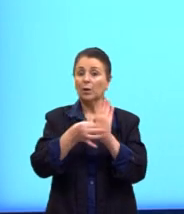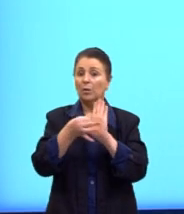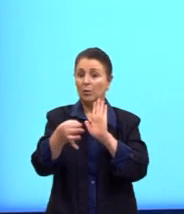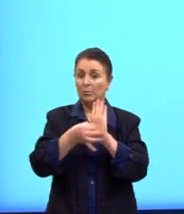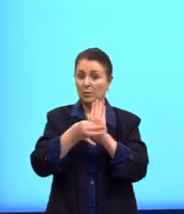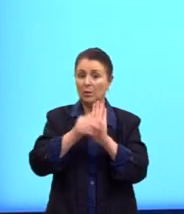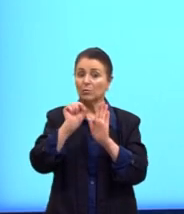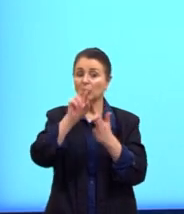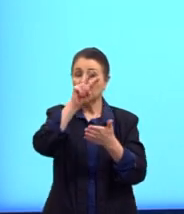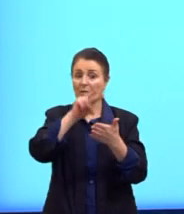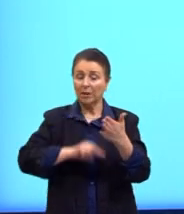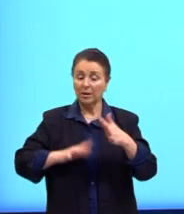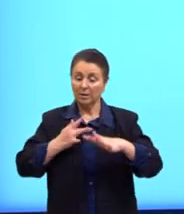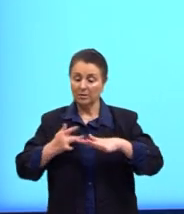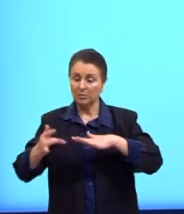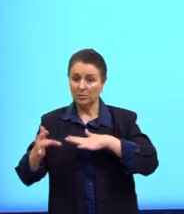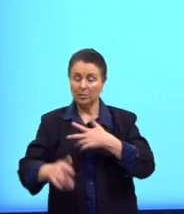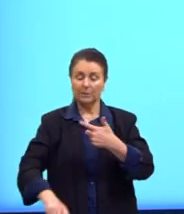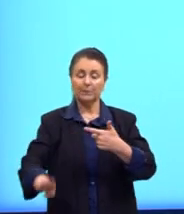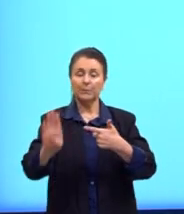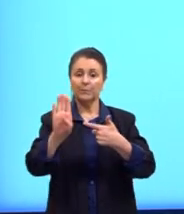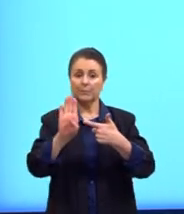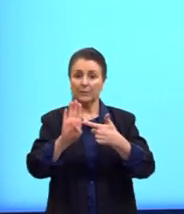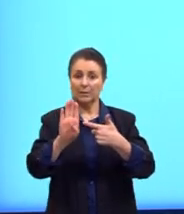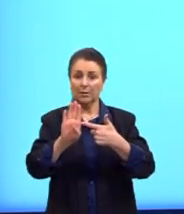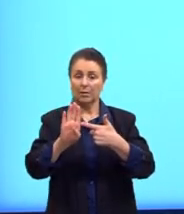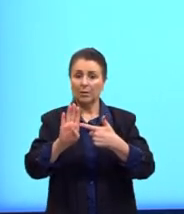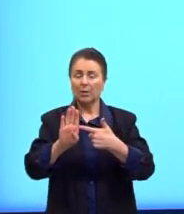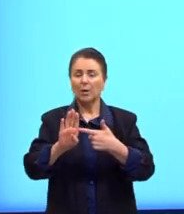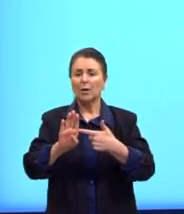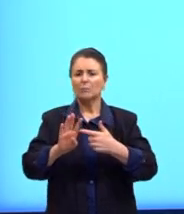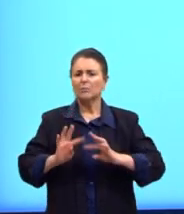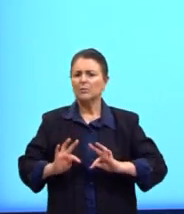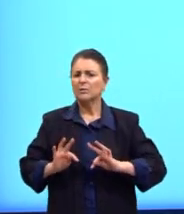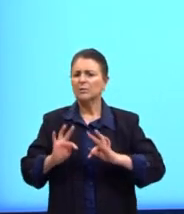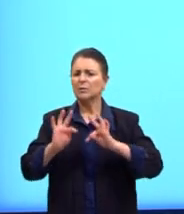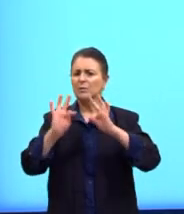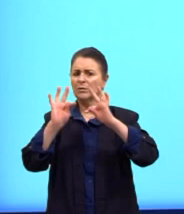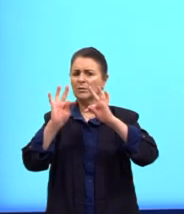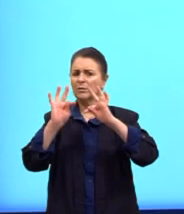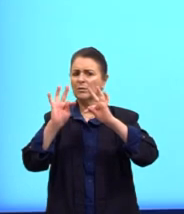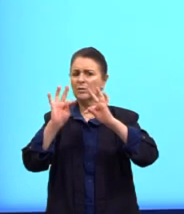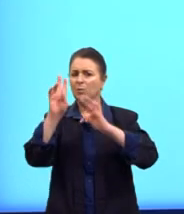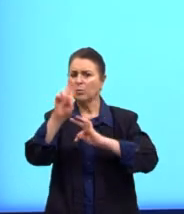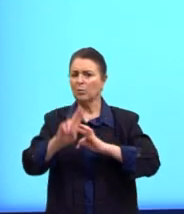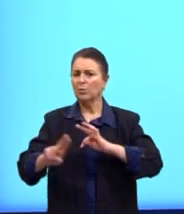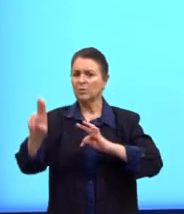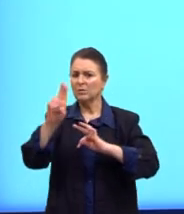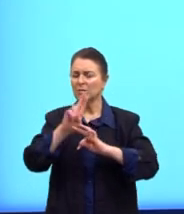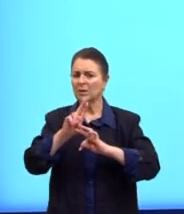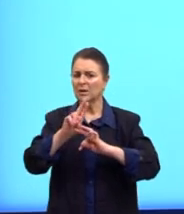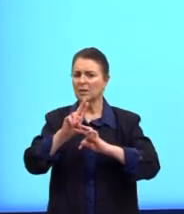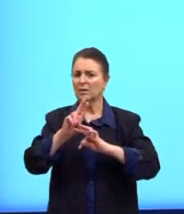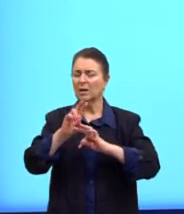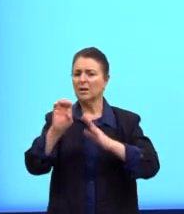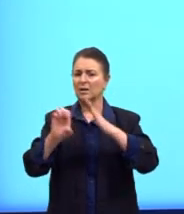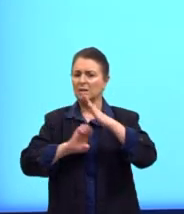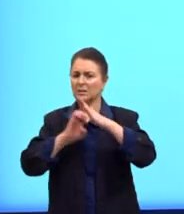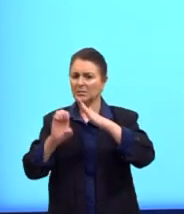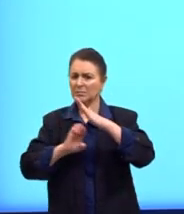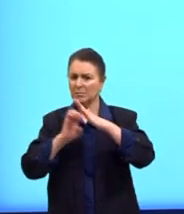nas redes sociais letra B recursos tecnológicos nas empresas jornalísticas